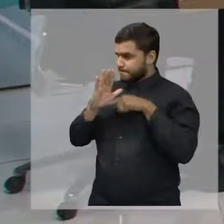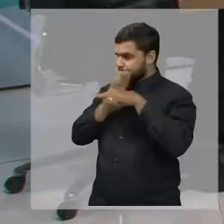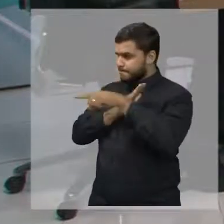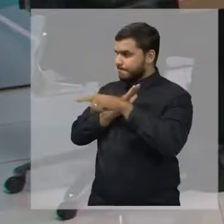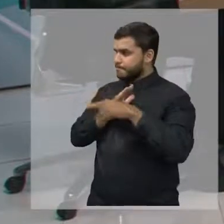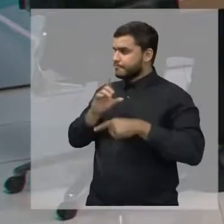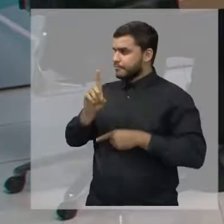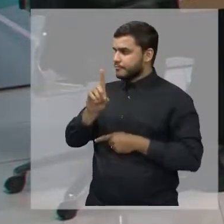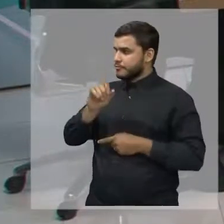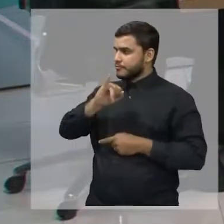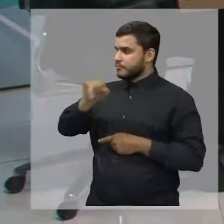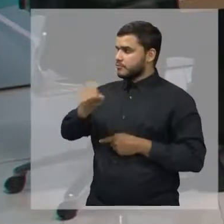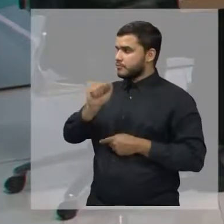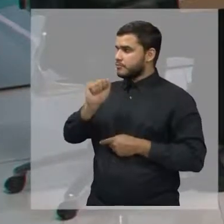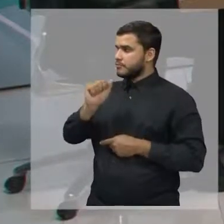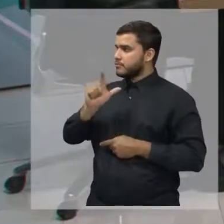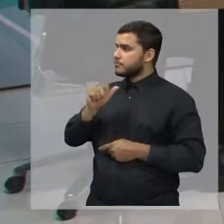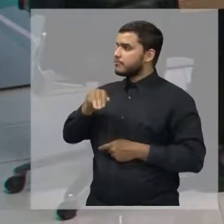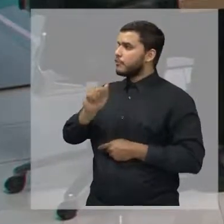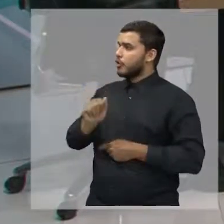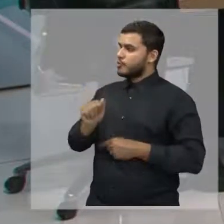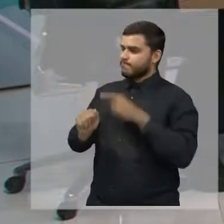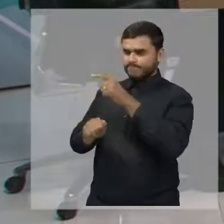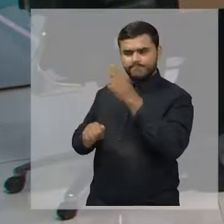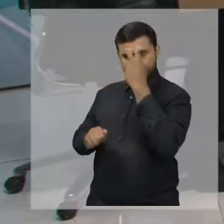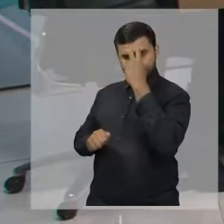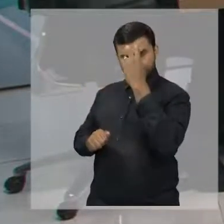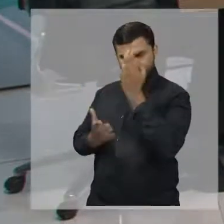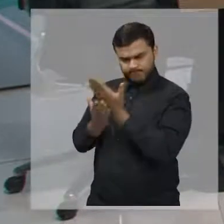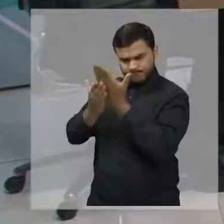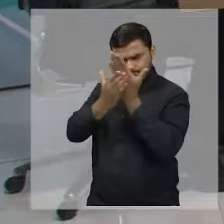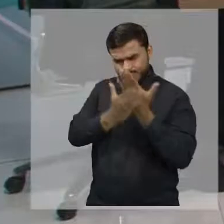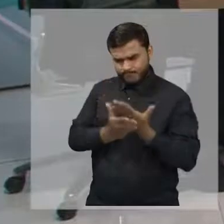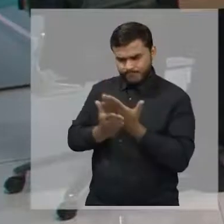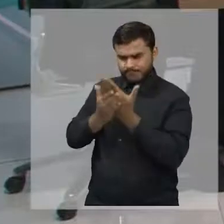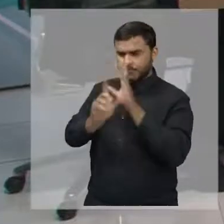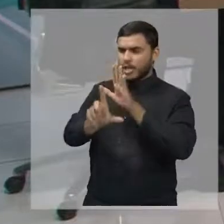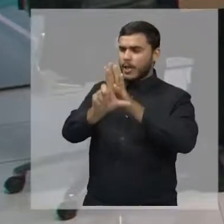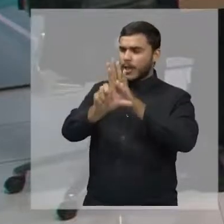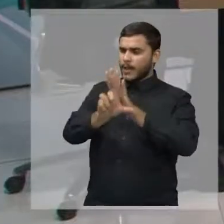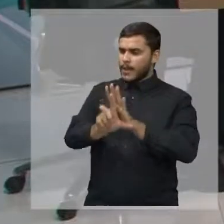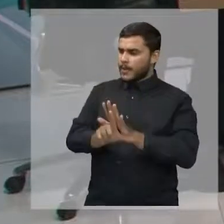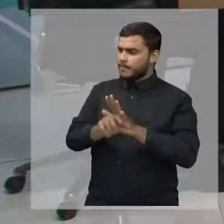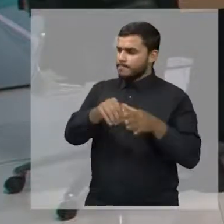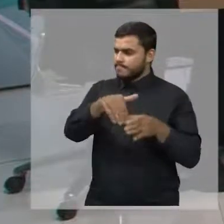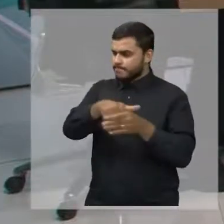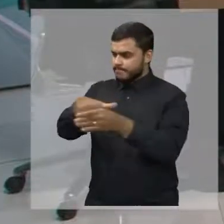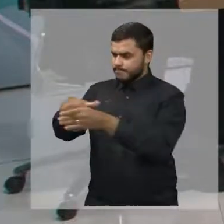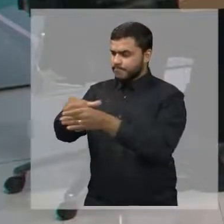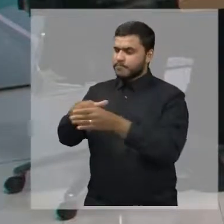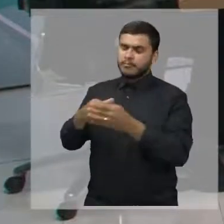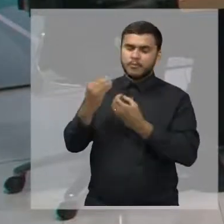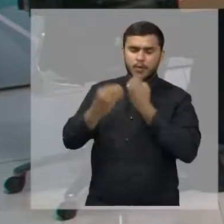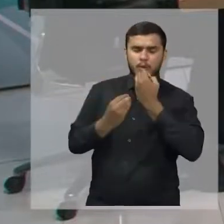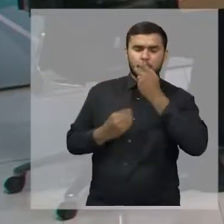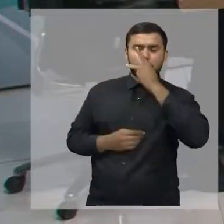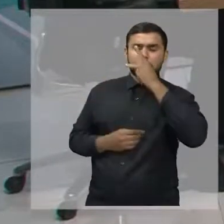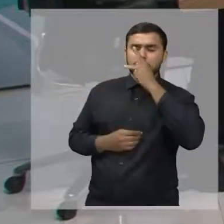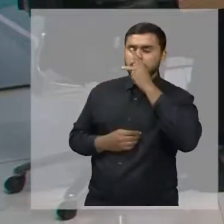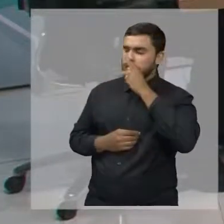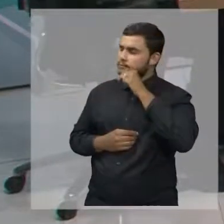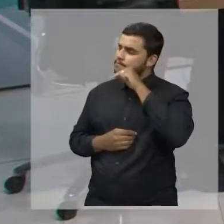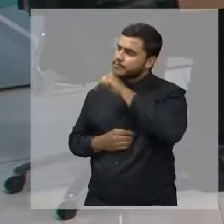na legislação eleitoral, na legislação partidária. Isso é do conhecimento de todos. Na sua